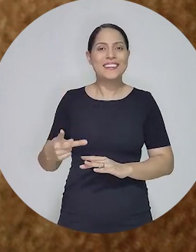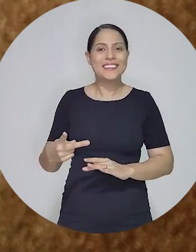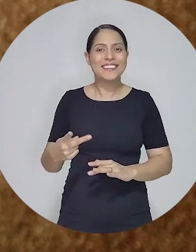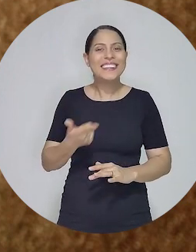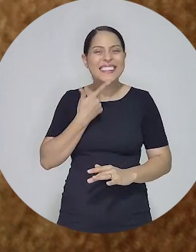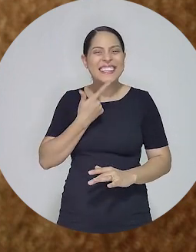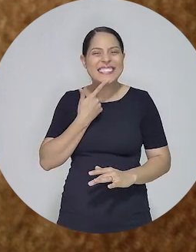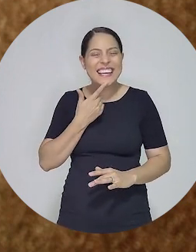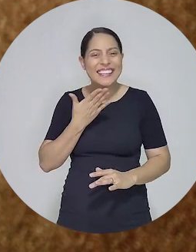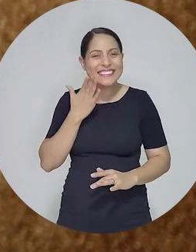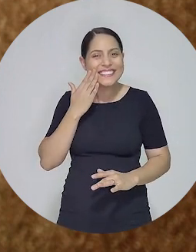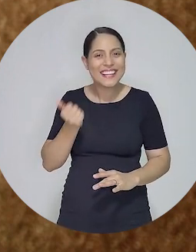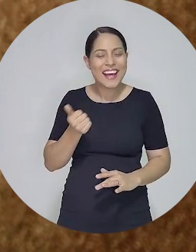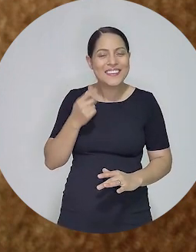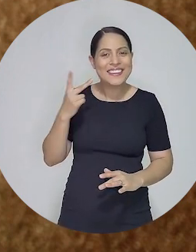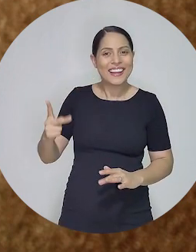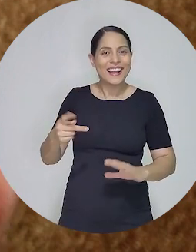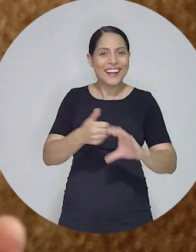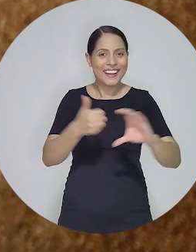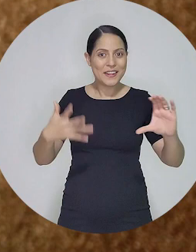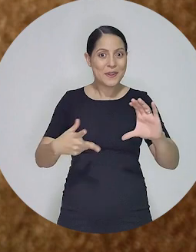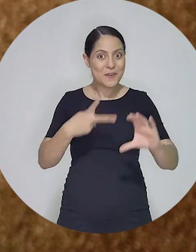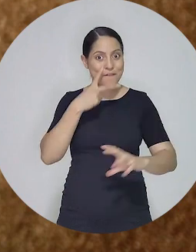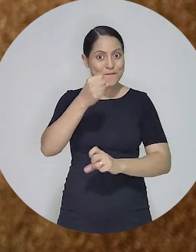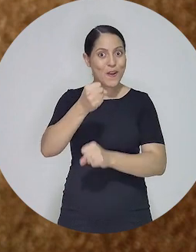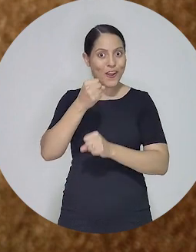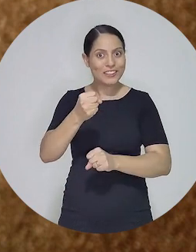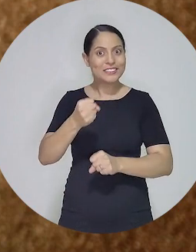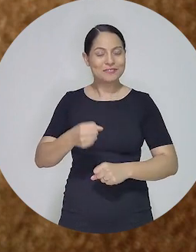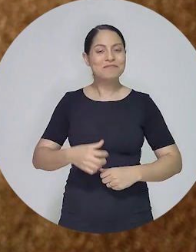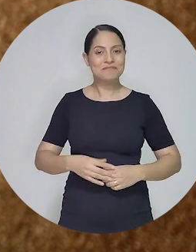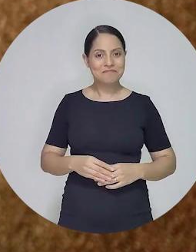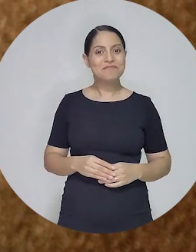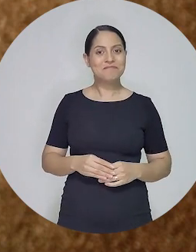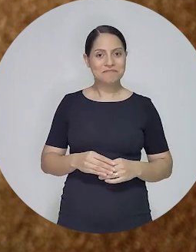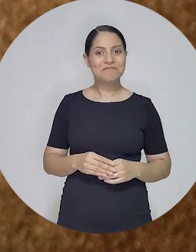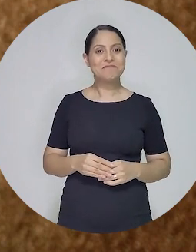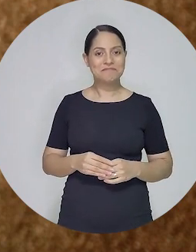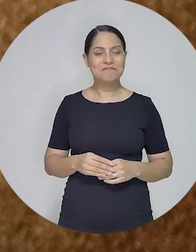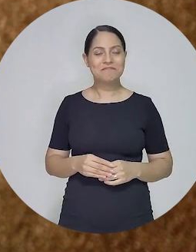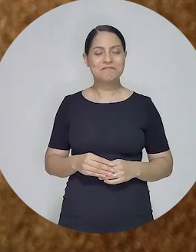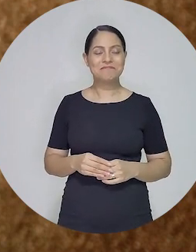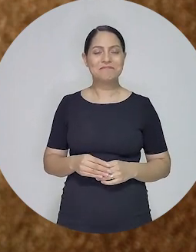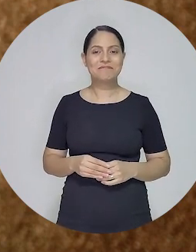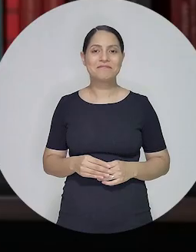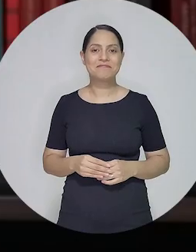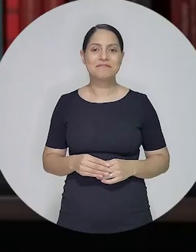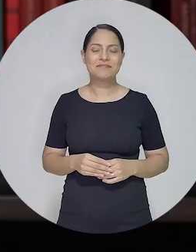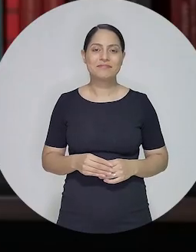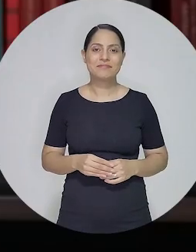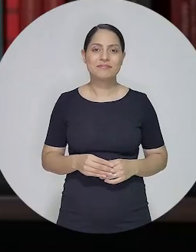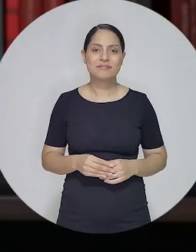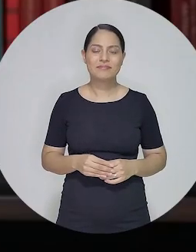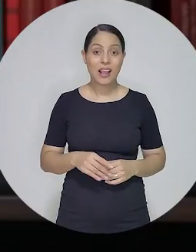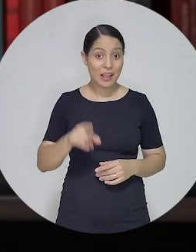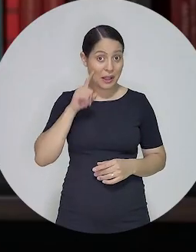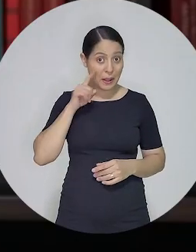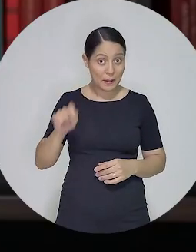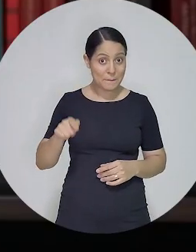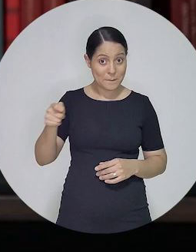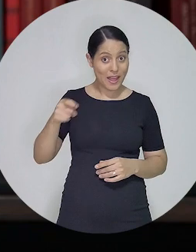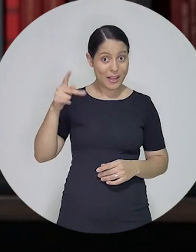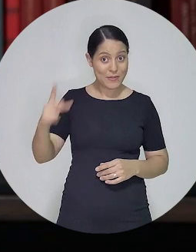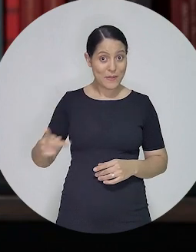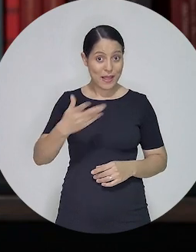e muito engraçada. Assim, são características dele muito fortes. O Beto Simonetti,